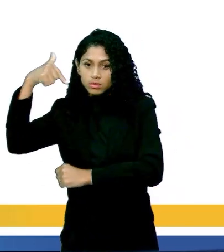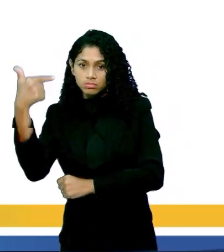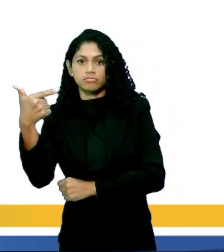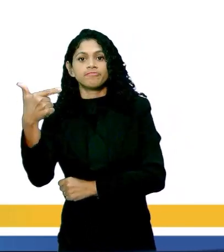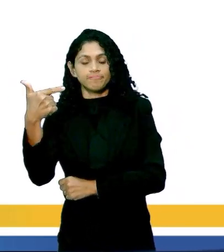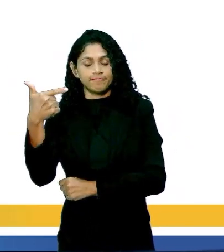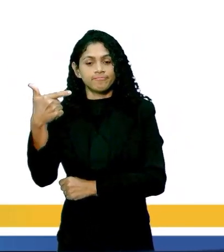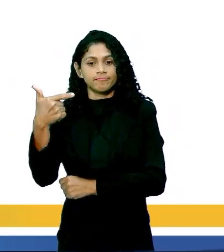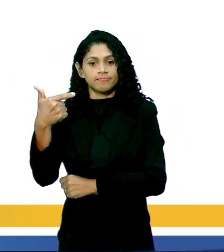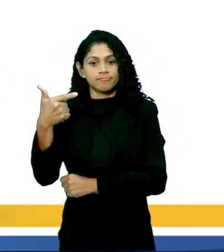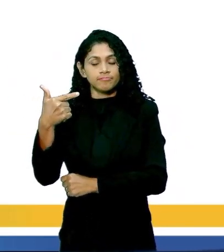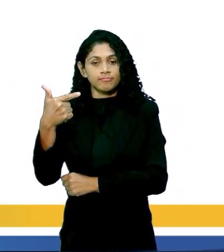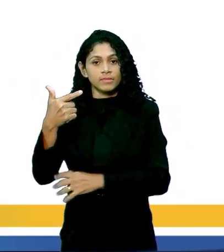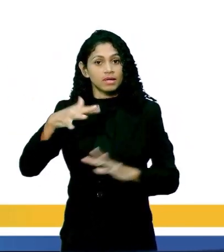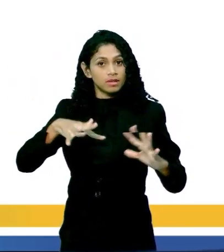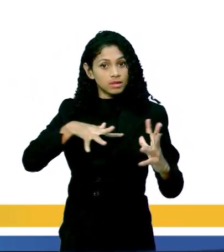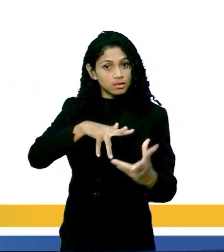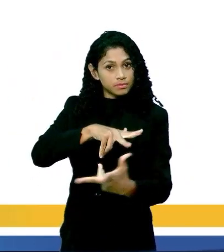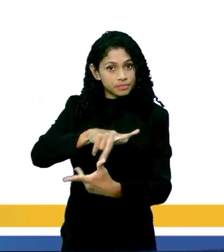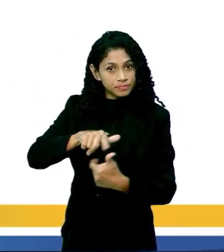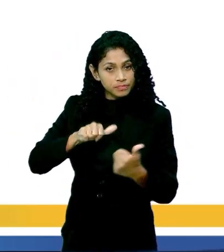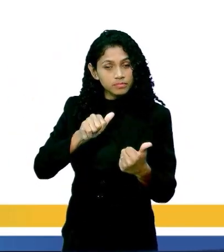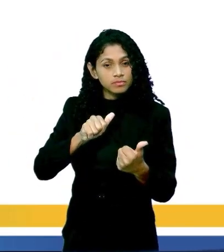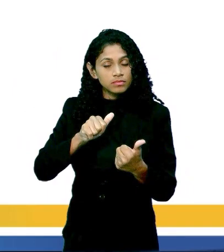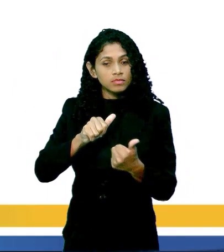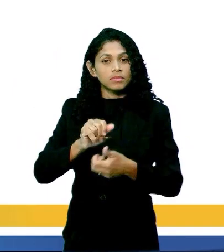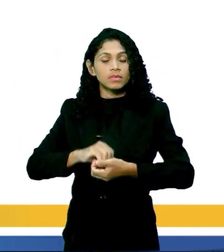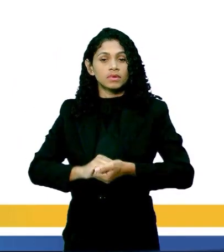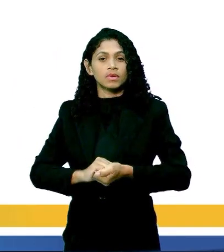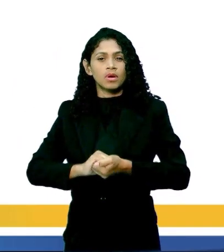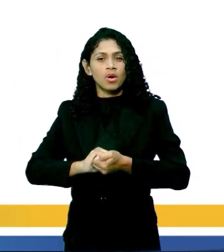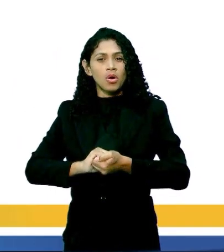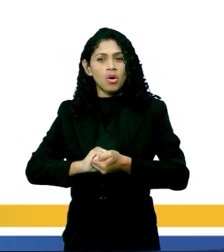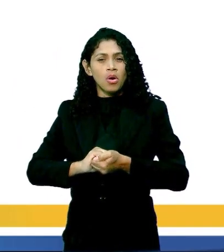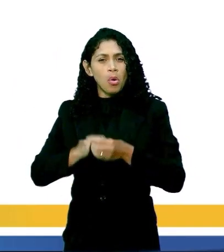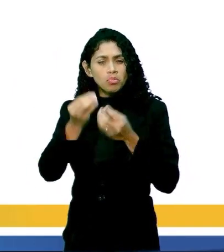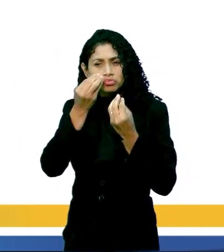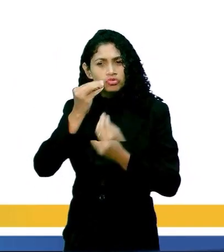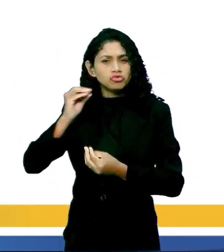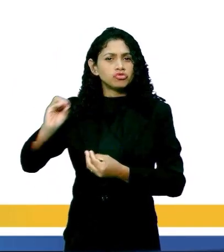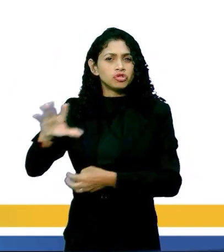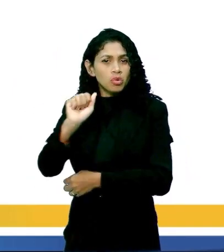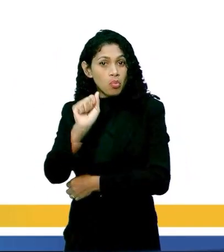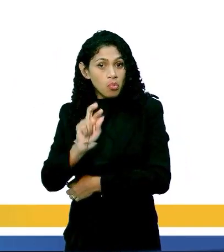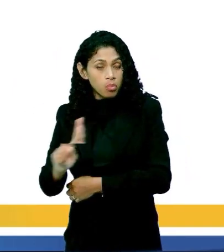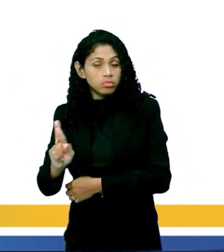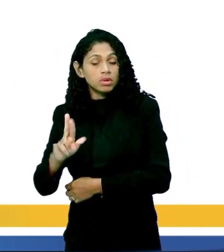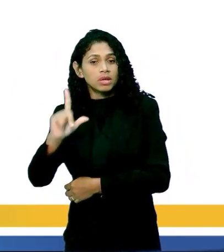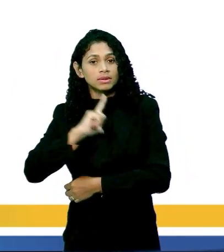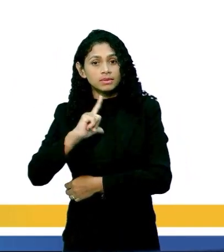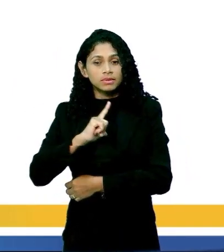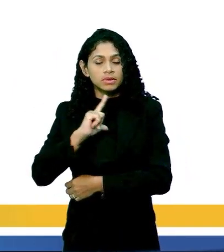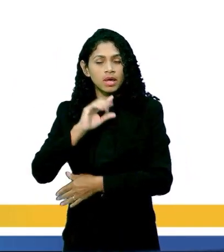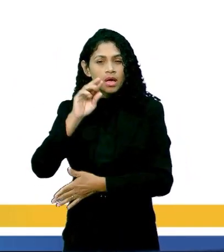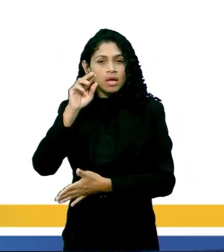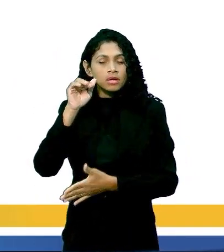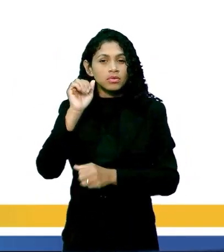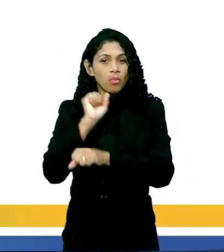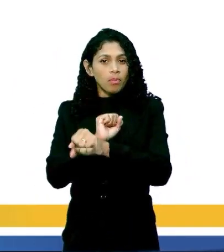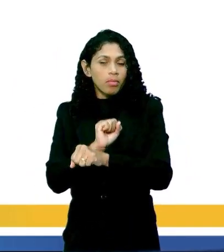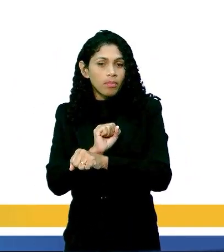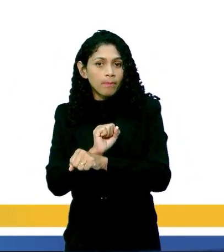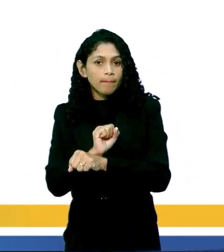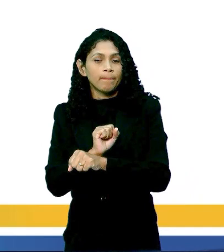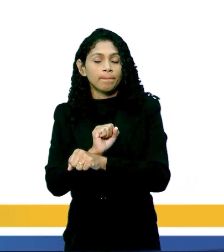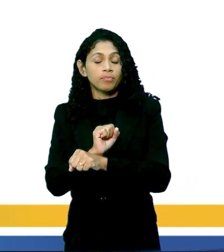planeta. Então, desprezada a resistência do ar, a gente vai supor que tenha partido do repouso e descobrir